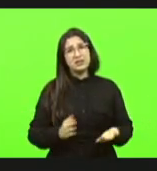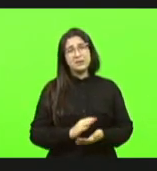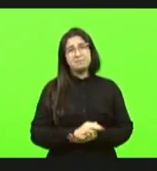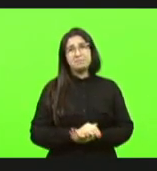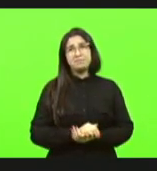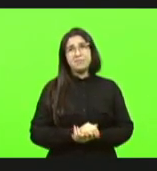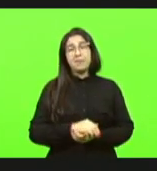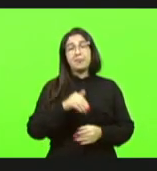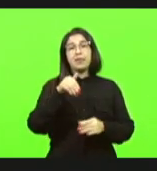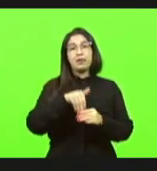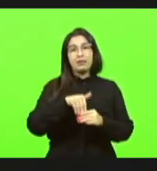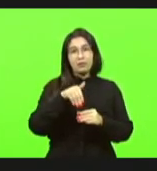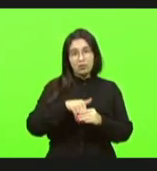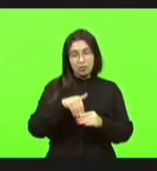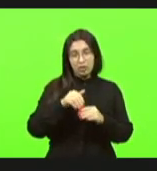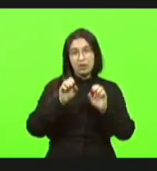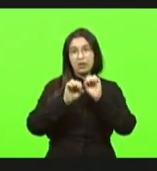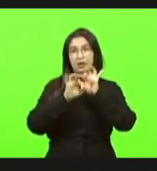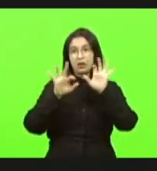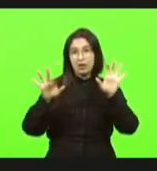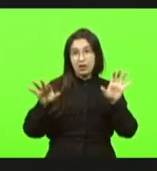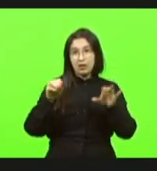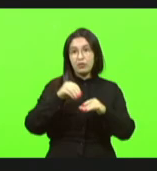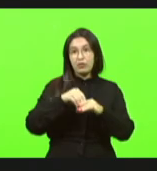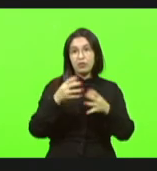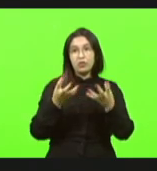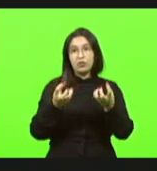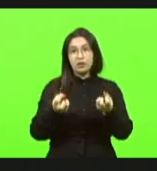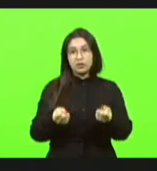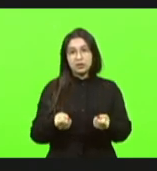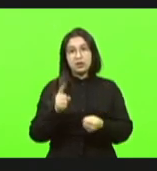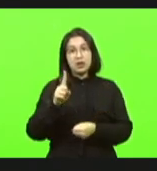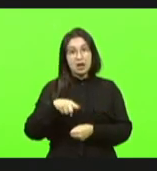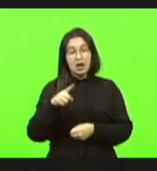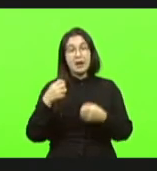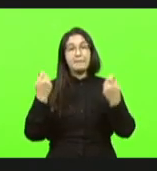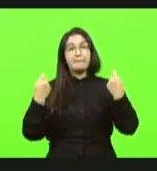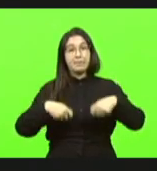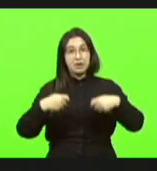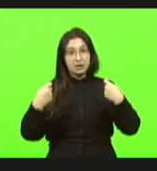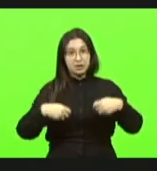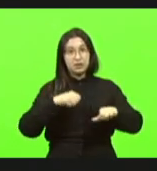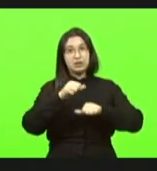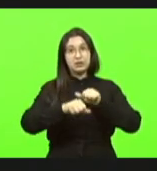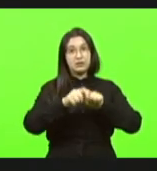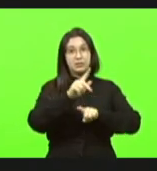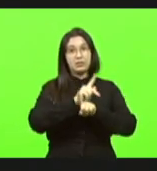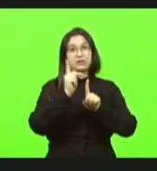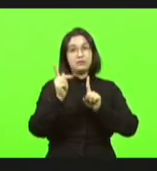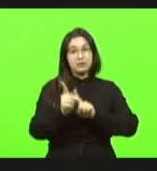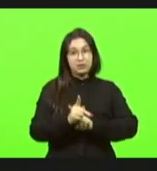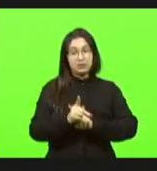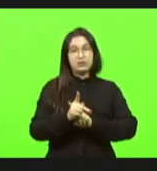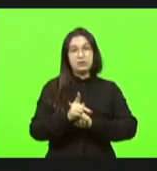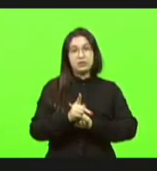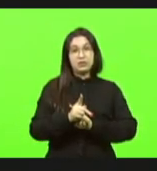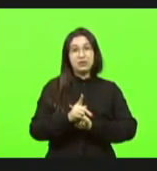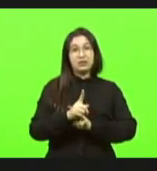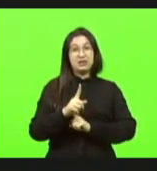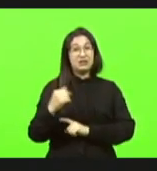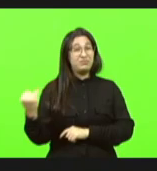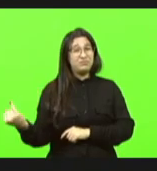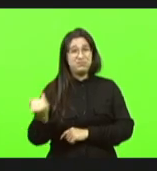botei obviamente de voto a favor é necessário saber foi e ela é extremamente importante